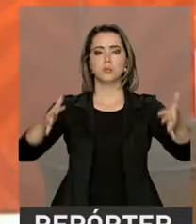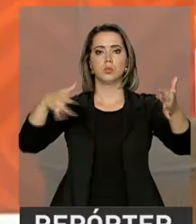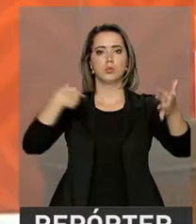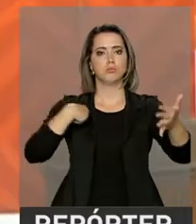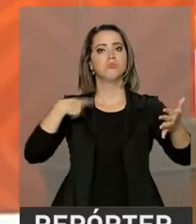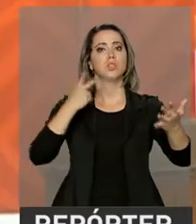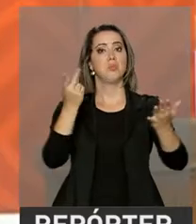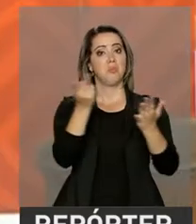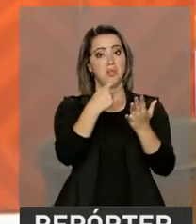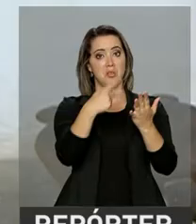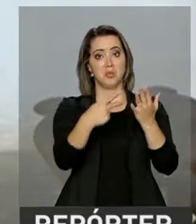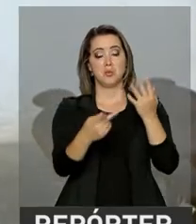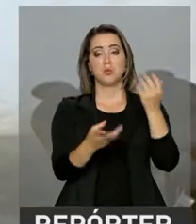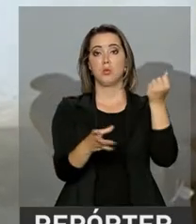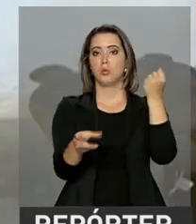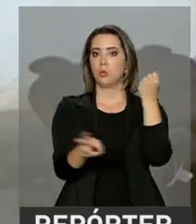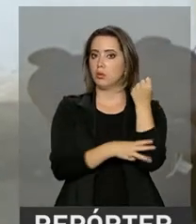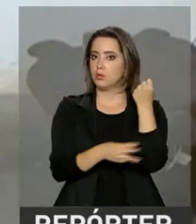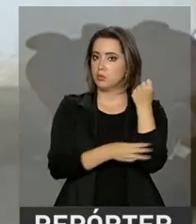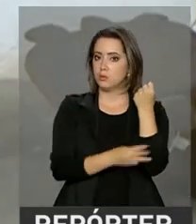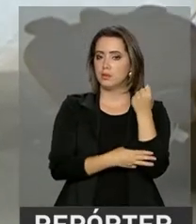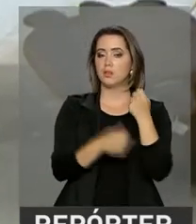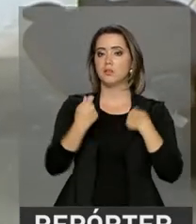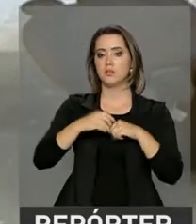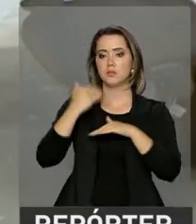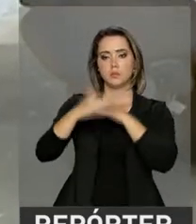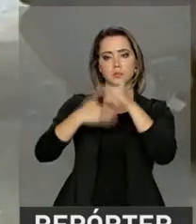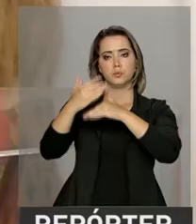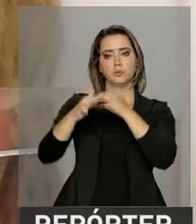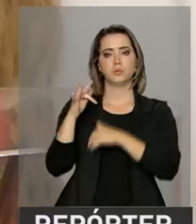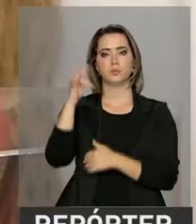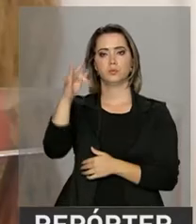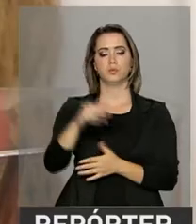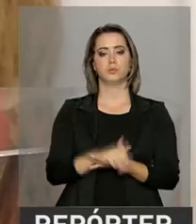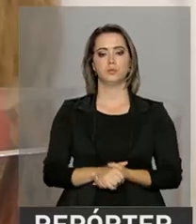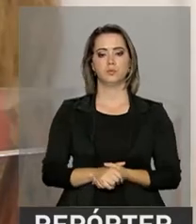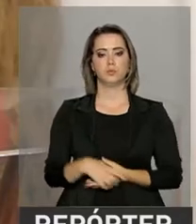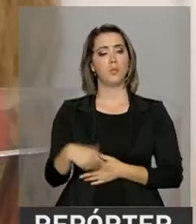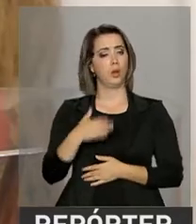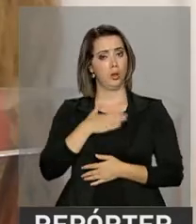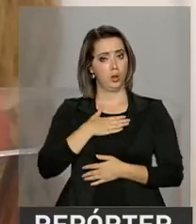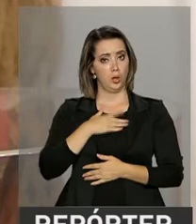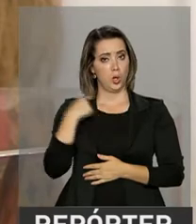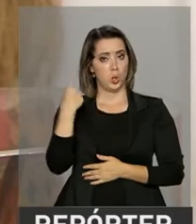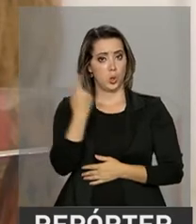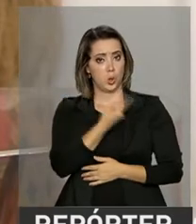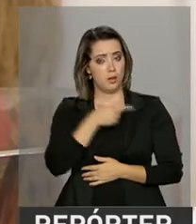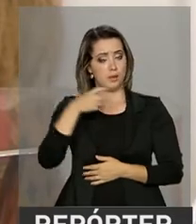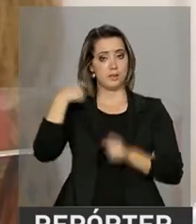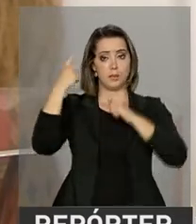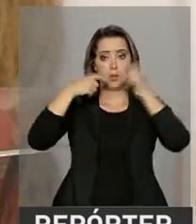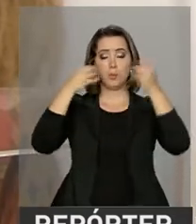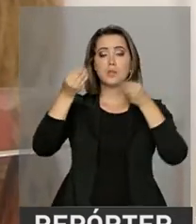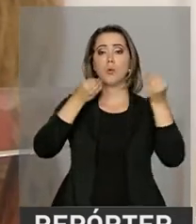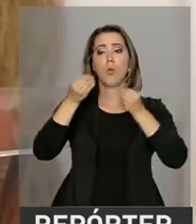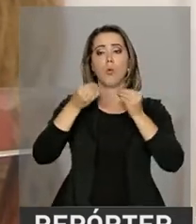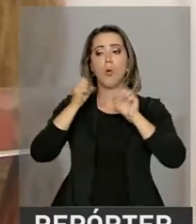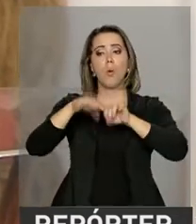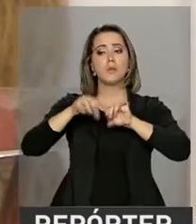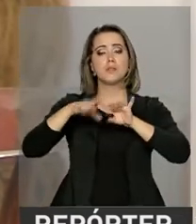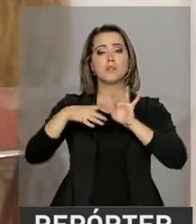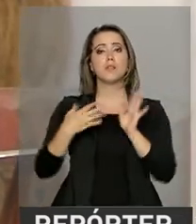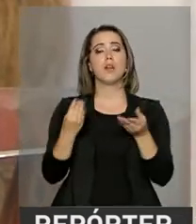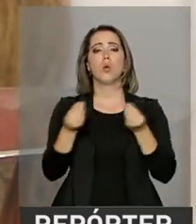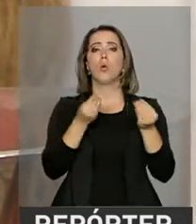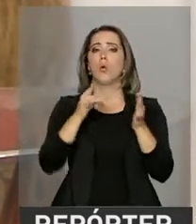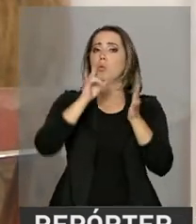que precisam ser documentados e repassados para futuras gerações. Era a nossa maior preocupação, a transmissão de saber e a documentação